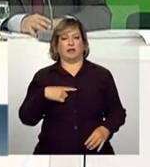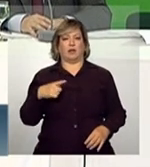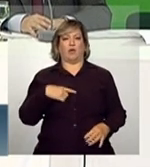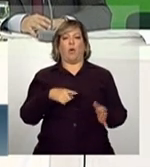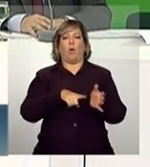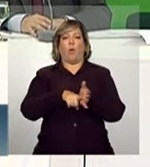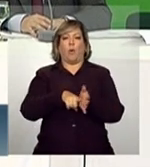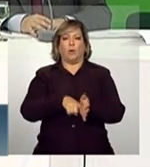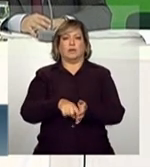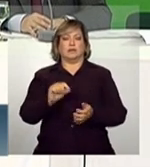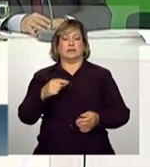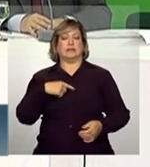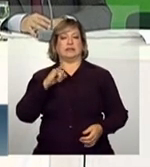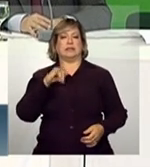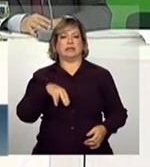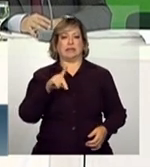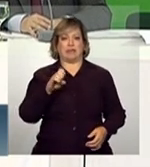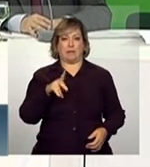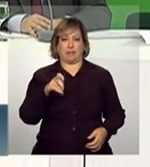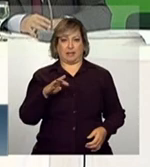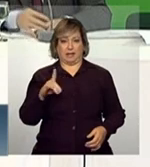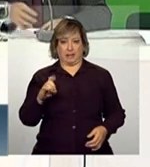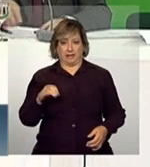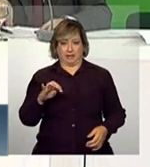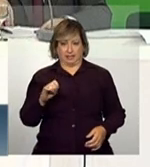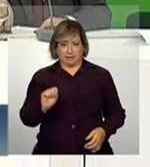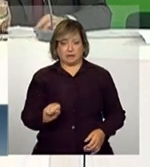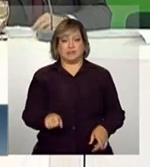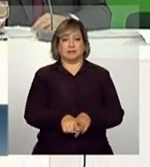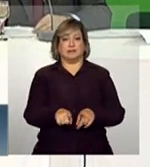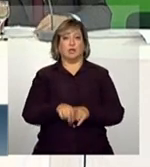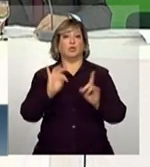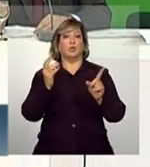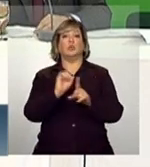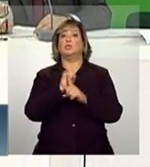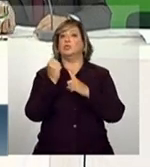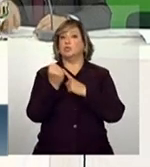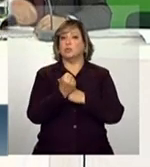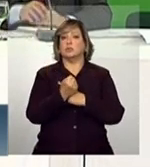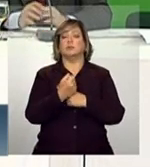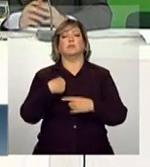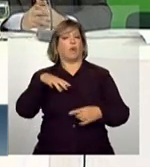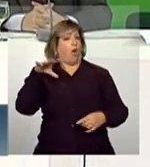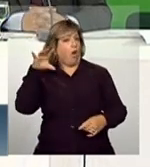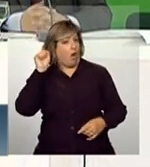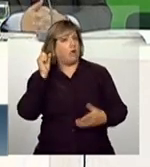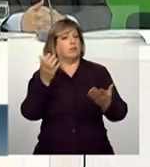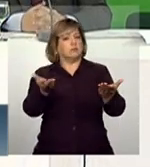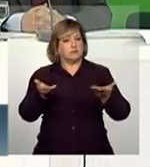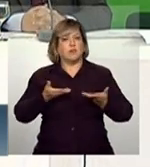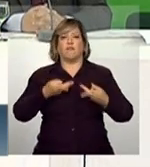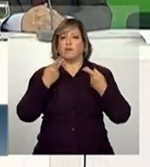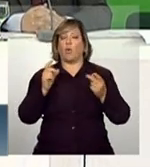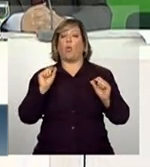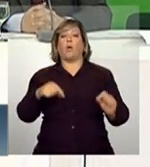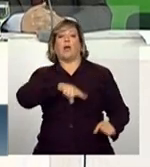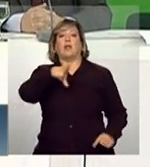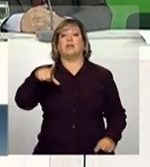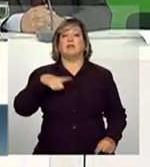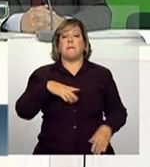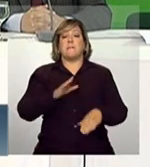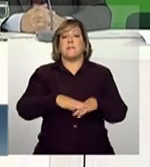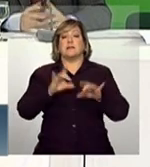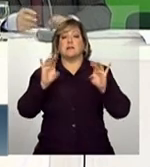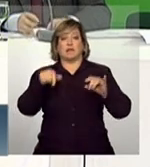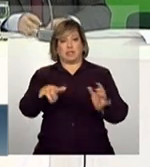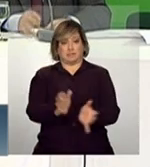consultores independentes, ouvimos a sociedade naquilo que ela tem de mais especializado nesta